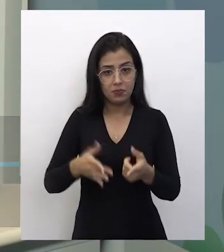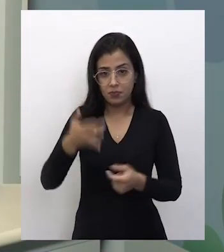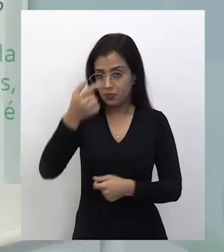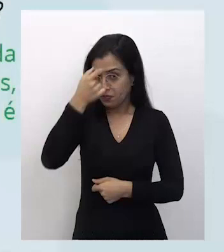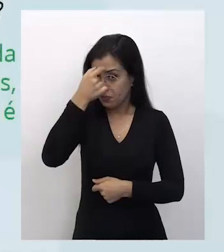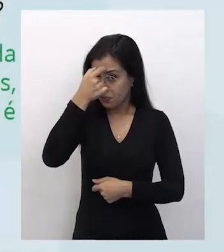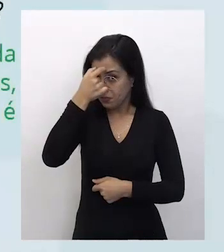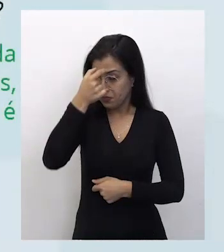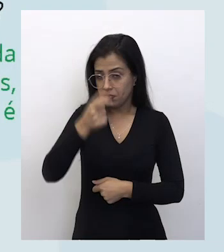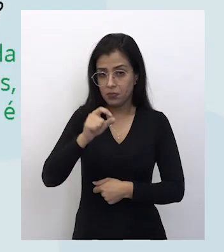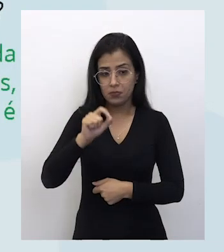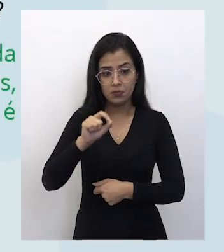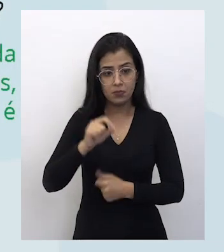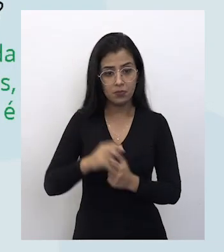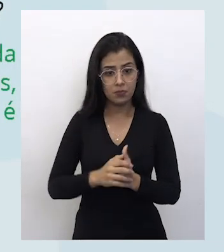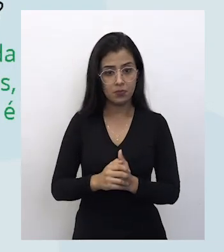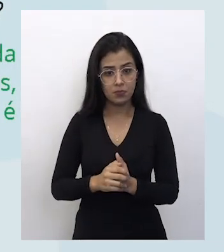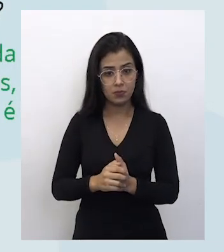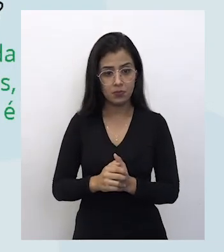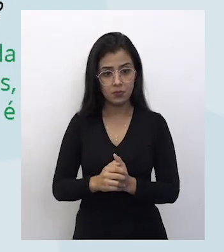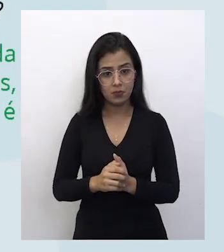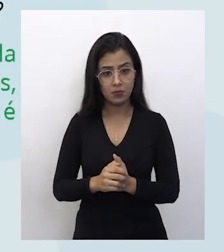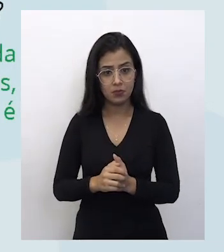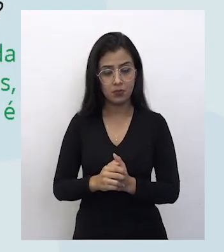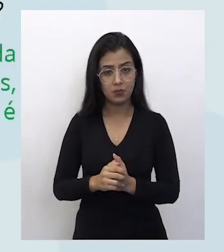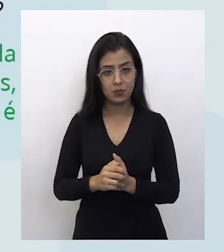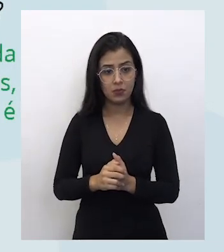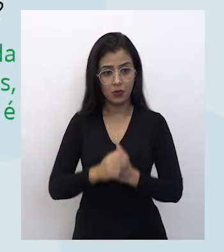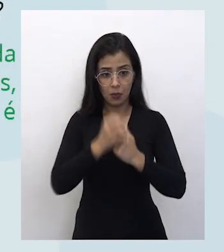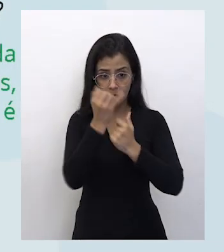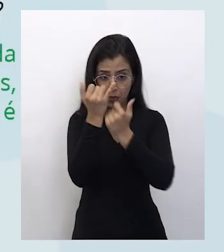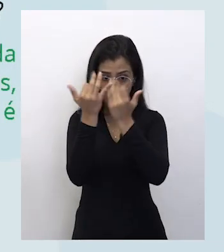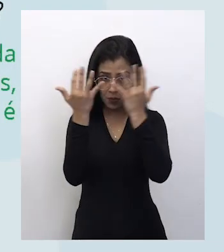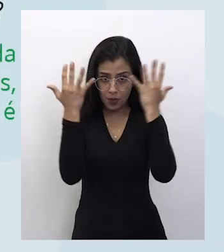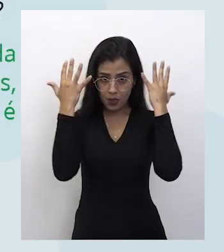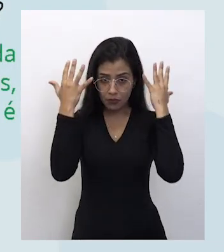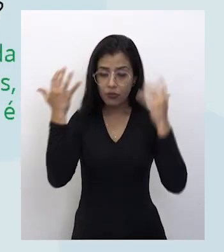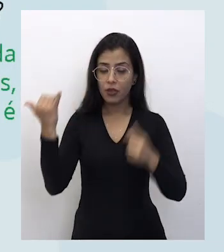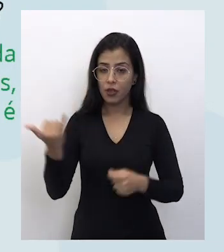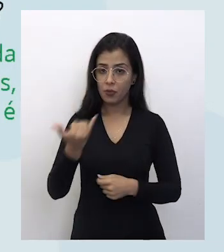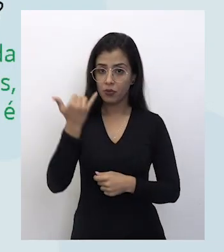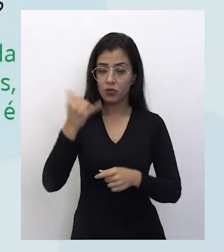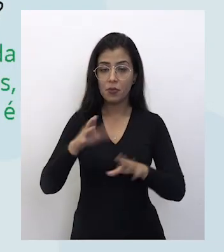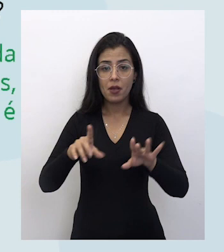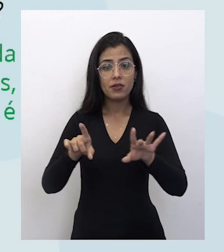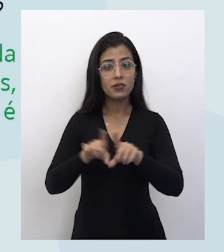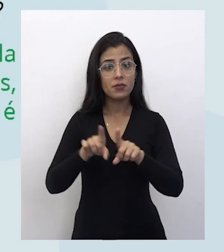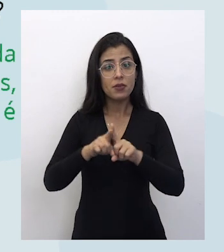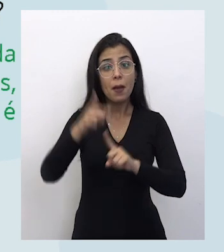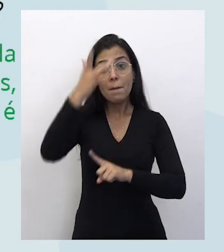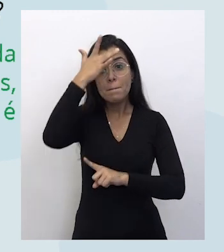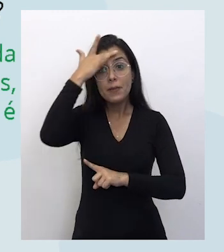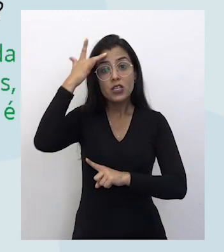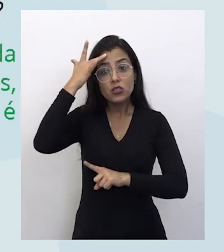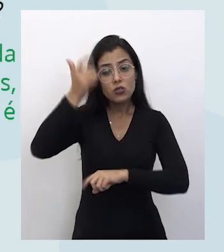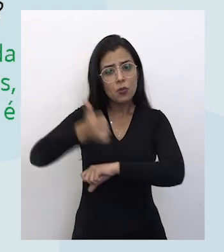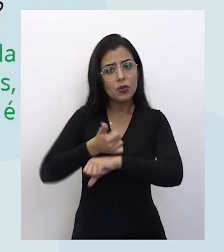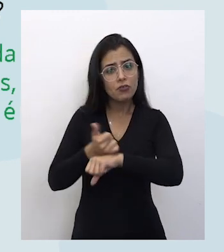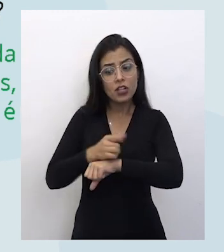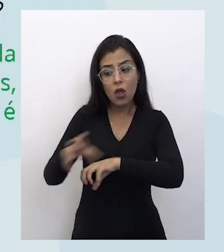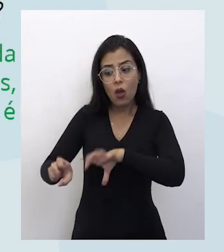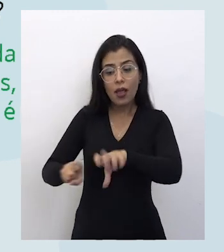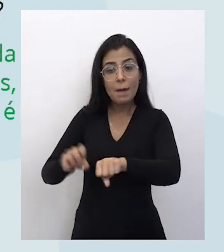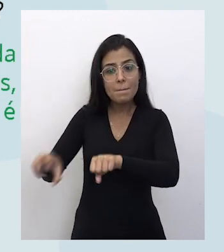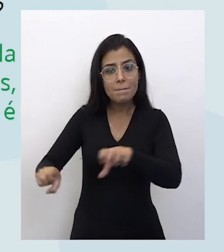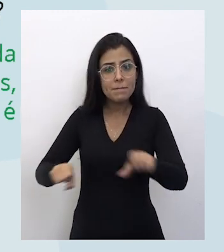aqui, não só é pelo meio ambiente, sim, é importante, mas também para as pessoas que estão coletando esse lixo, questão de segurança também,